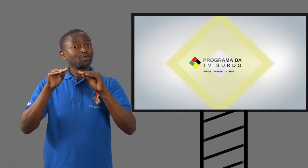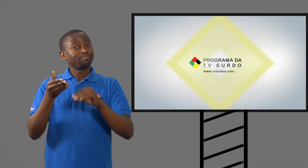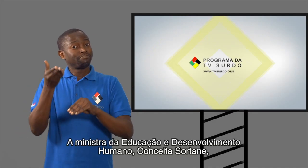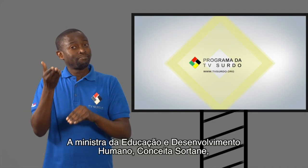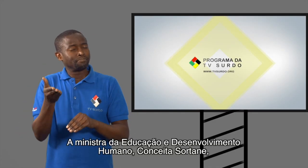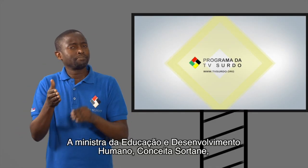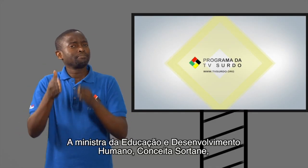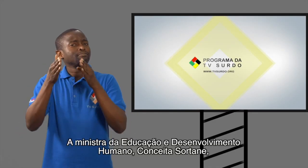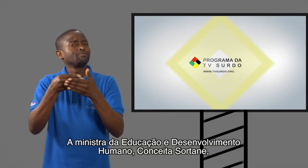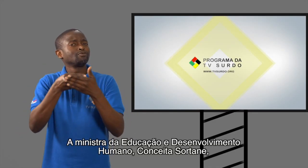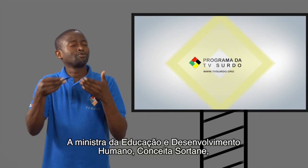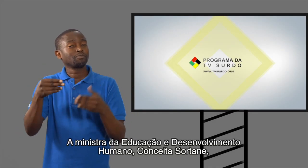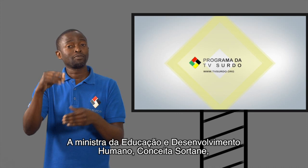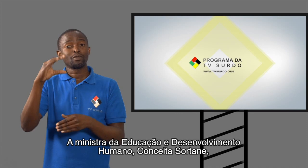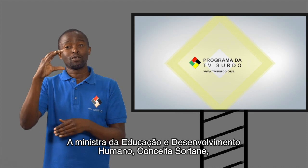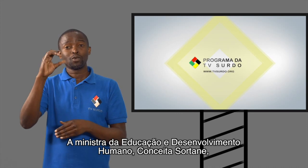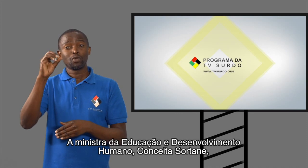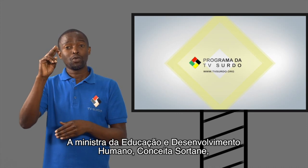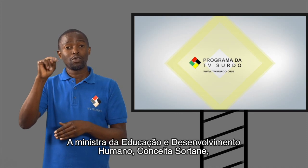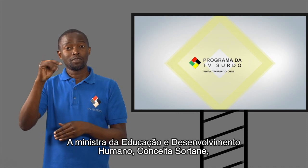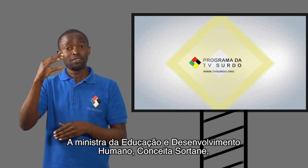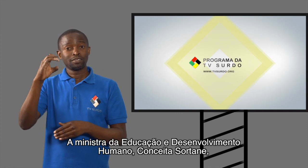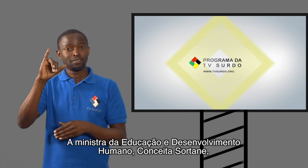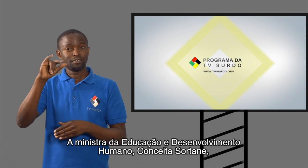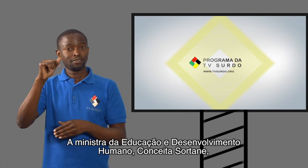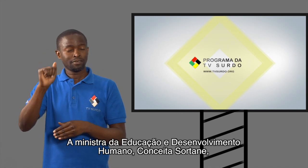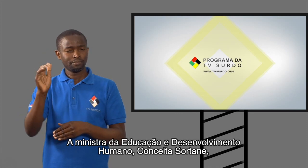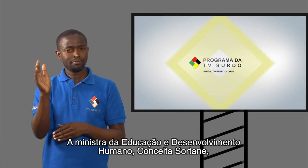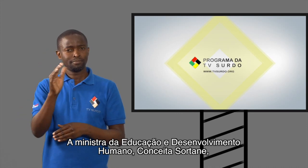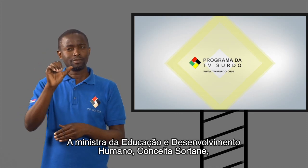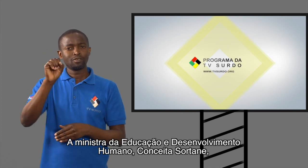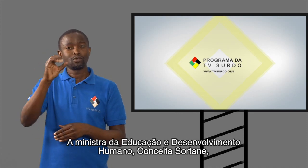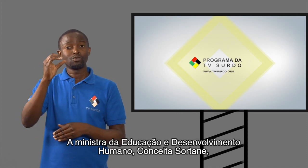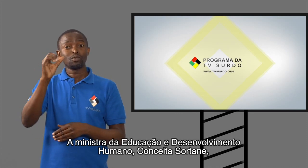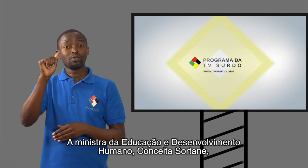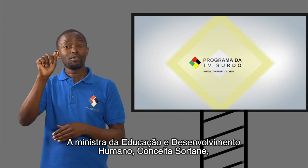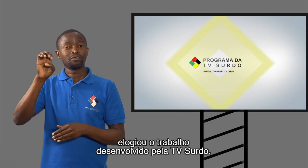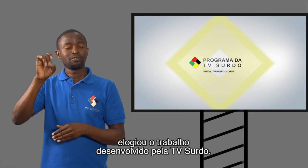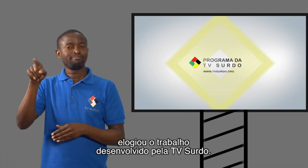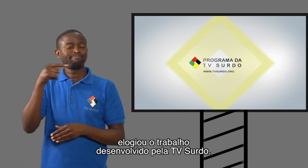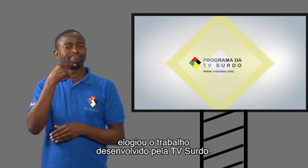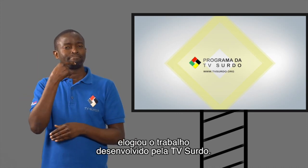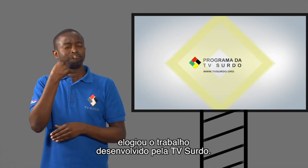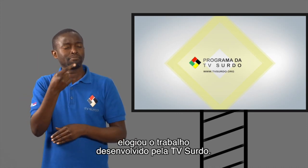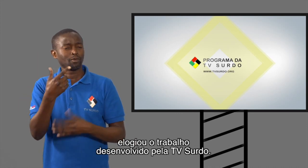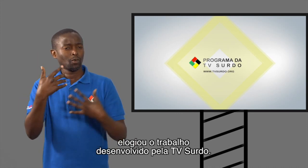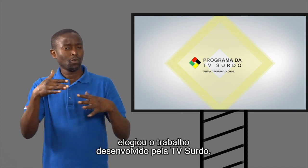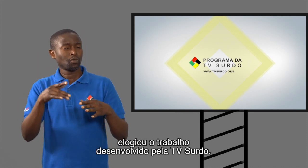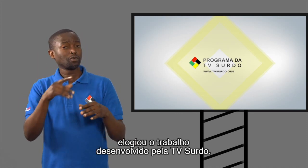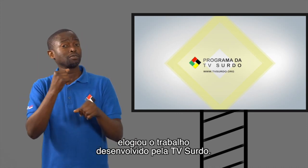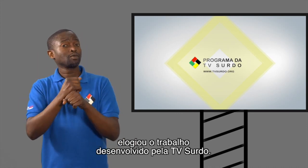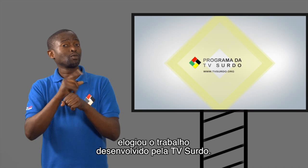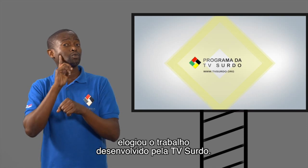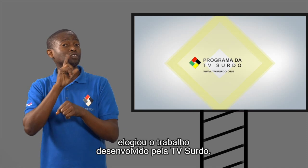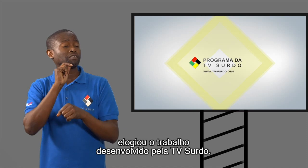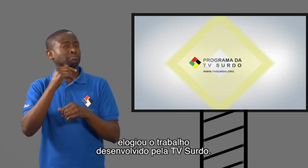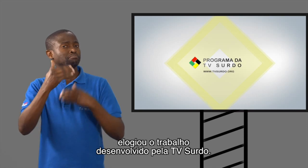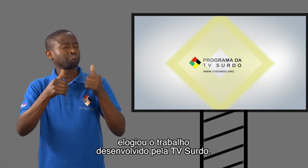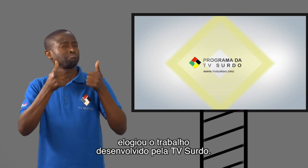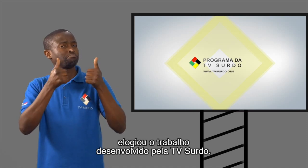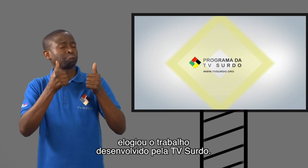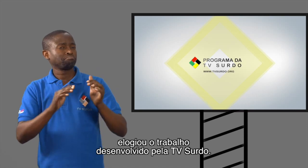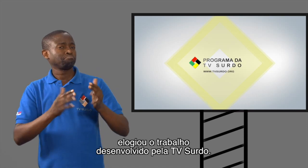A Ministra da Educação e Desenvolvimento Humano, Conceita Surtana, ilugiou o trabalho desenvolvido